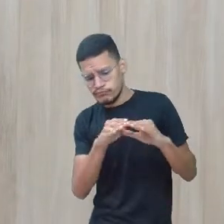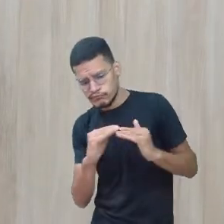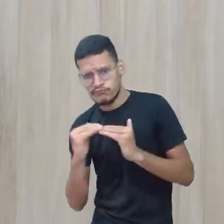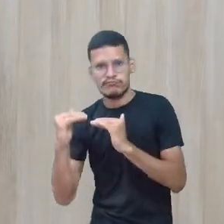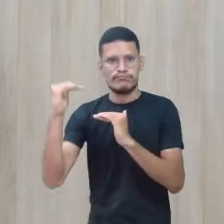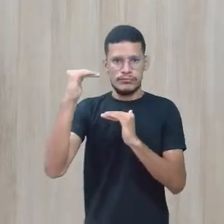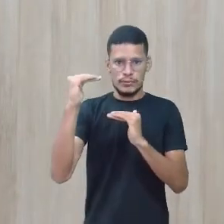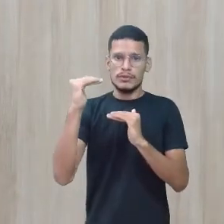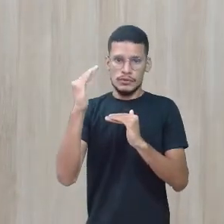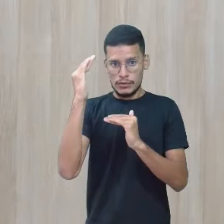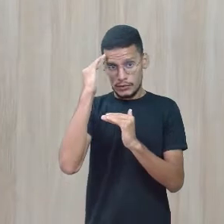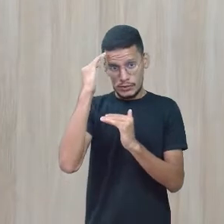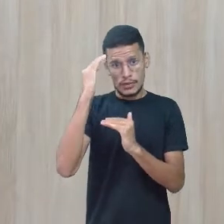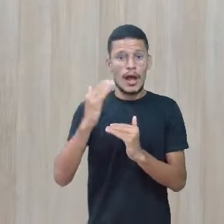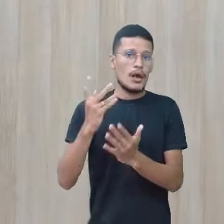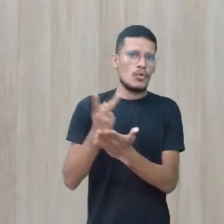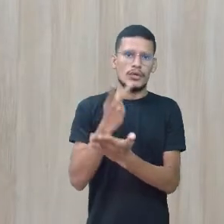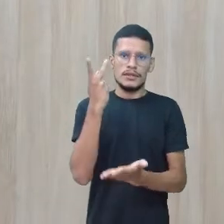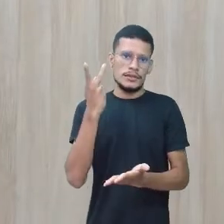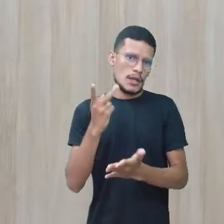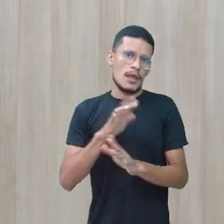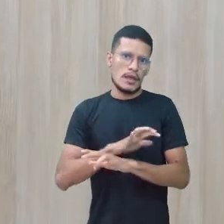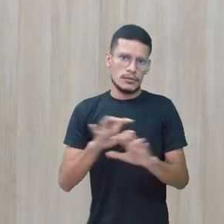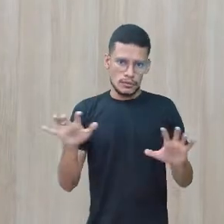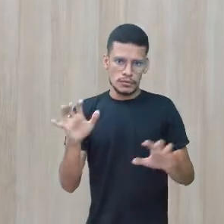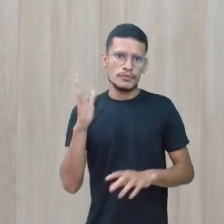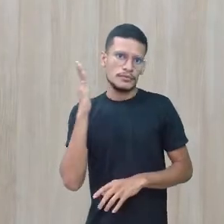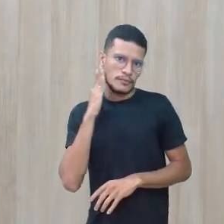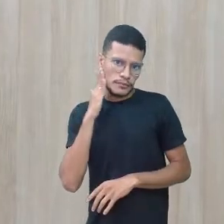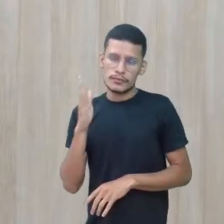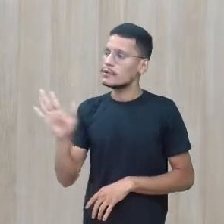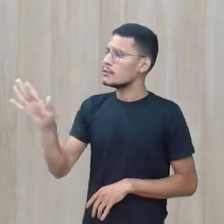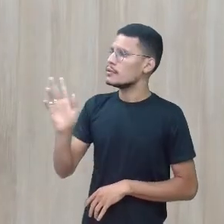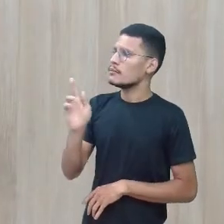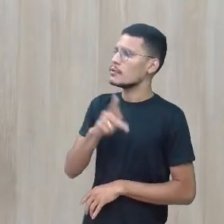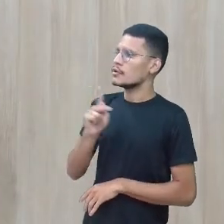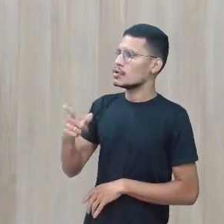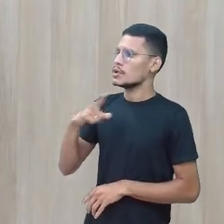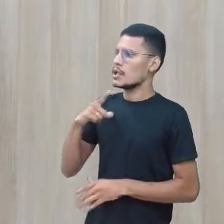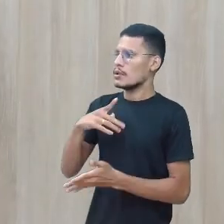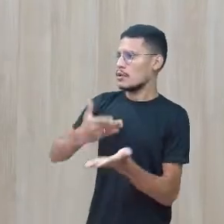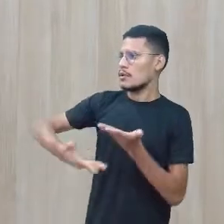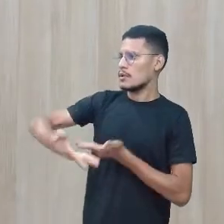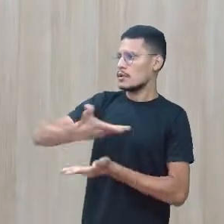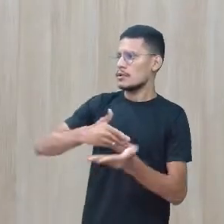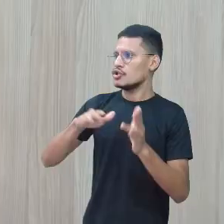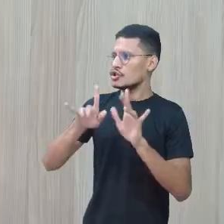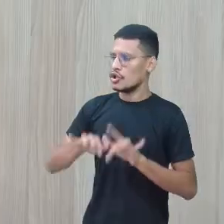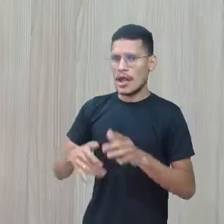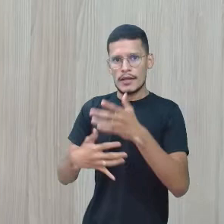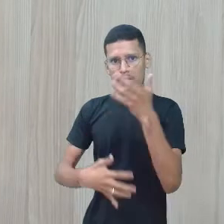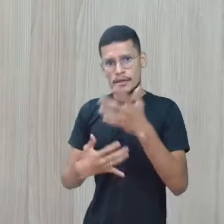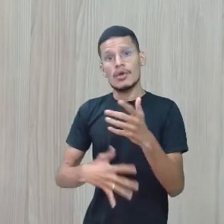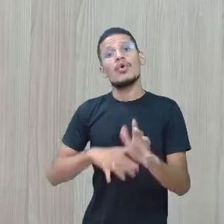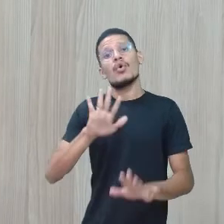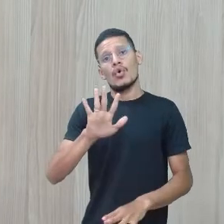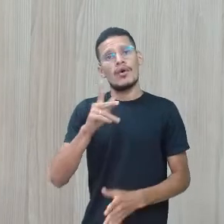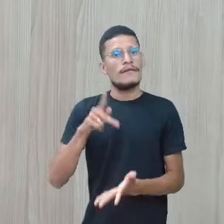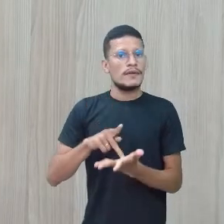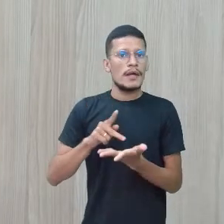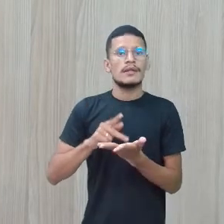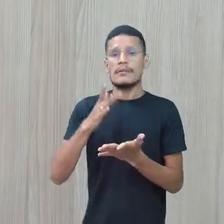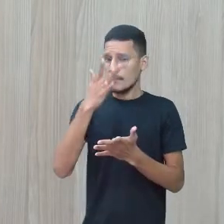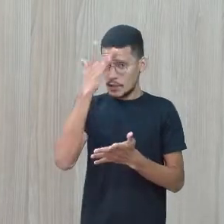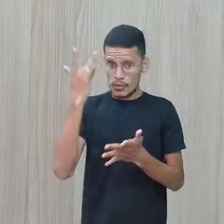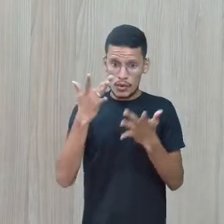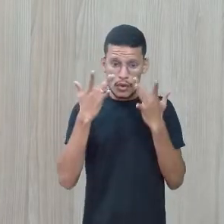seu. Então, geralmente acontecia isso daí, ok? Professor, alguma participação aí no chat? Olha só, na verdade os meninos estão prestando